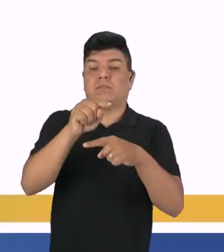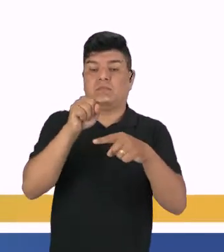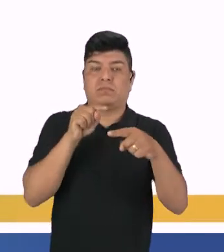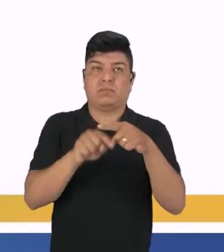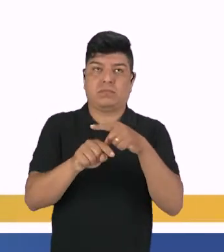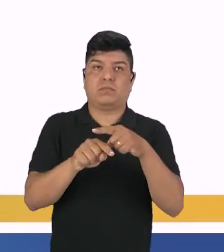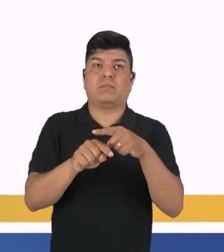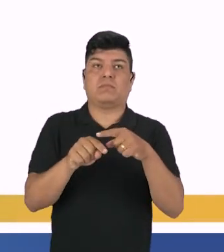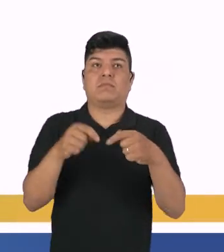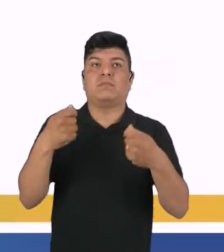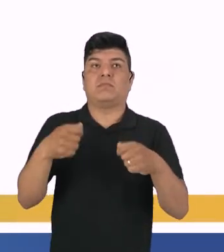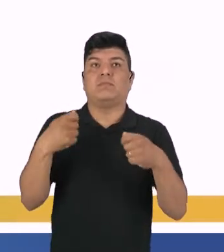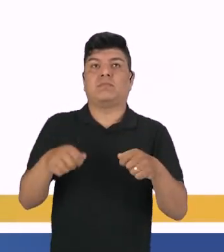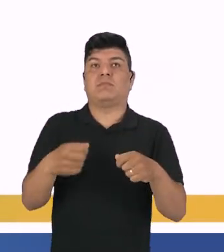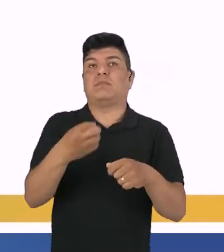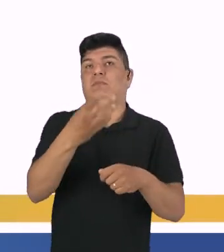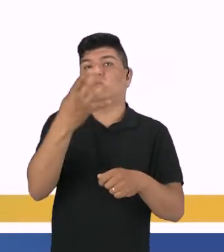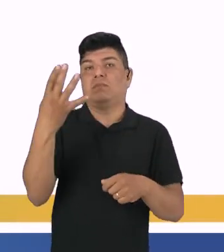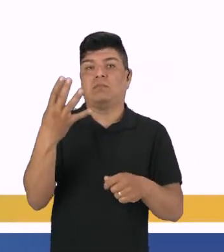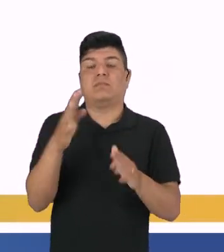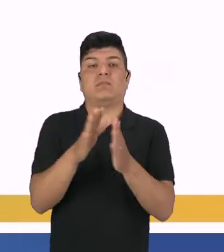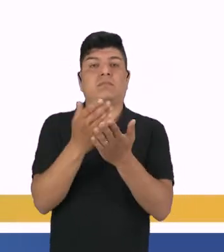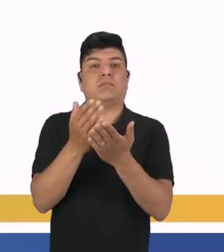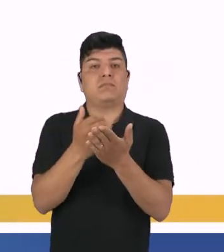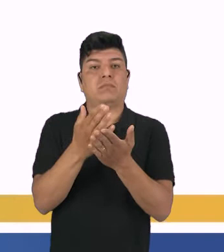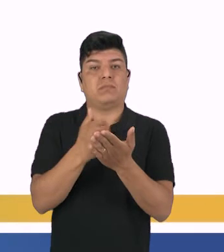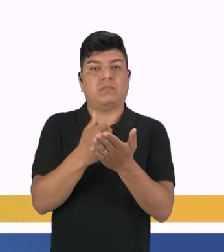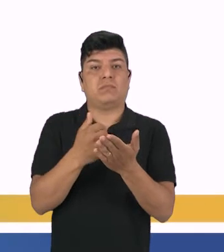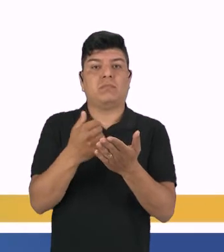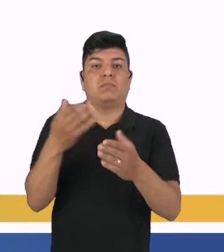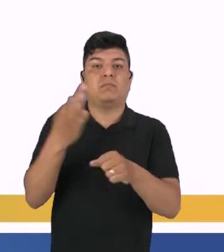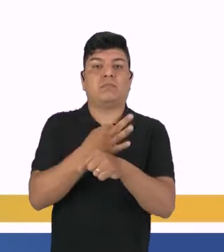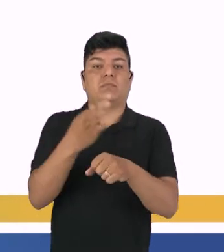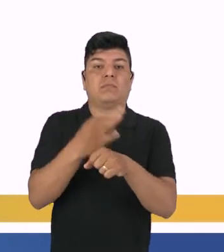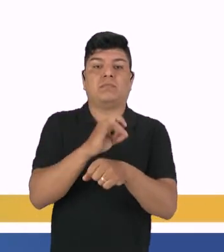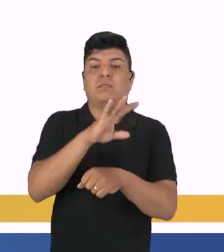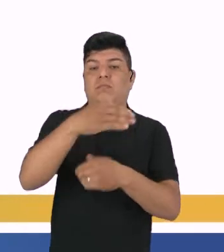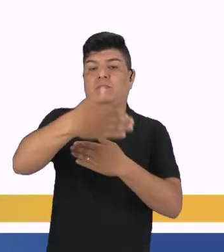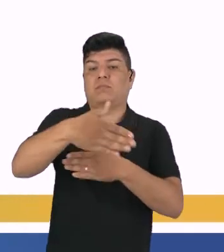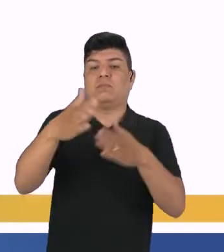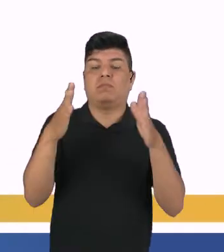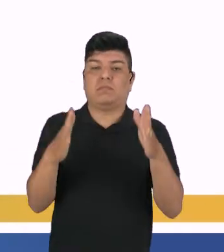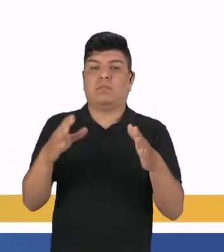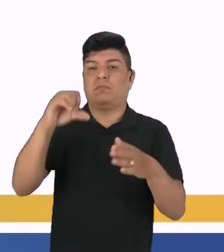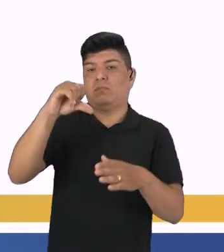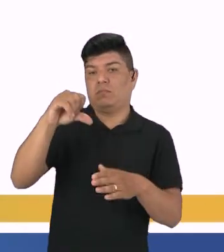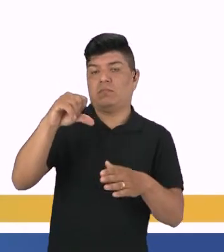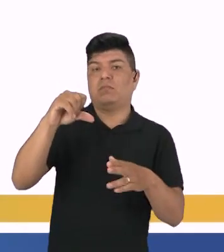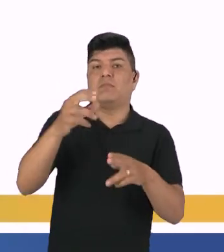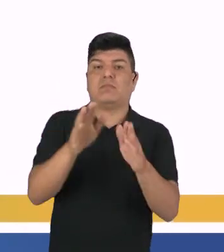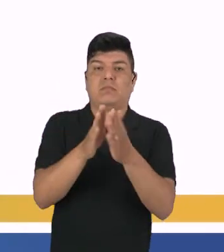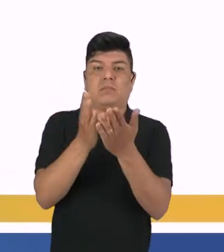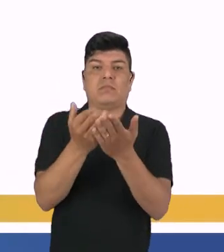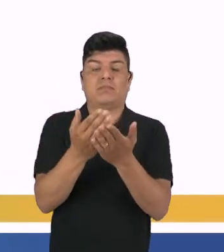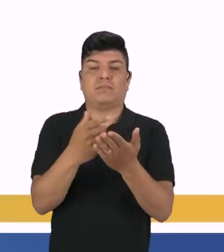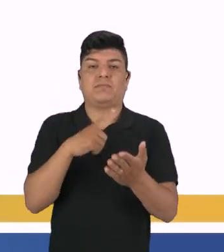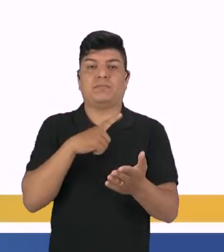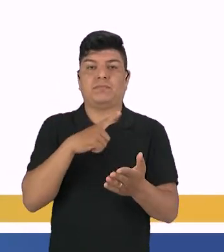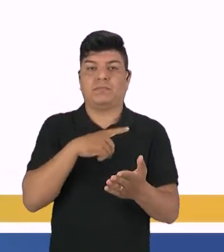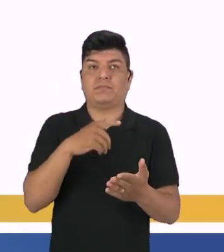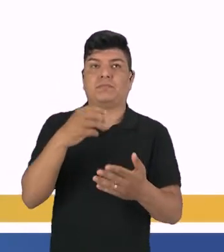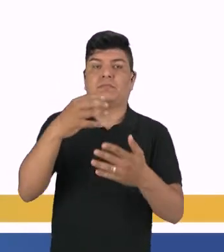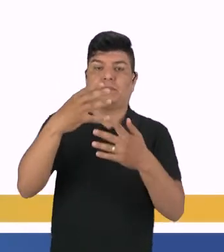tá? Preciso dividir a quantidade de livros, né, pela quantidade que cabe em cada caixa, no caso 9 livros. E essa situação eu tenho